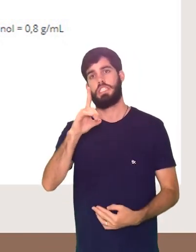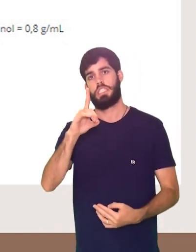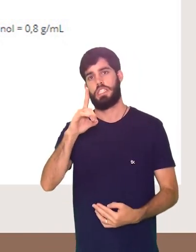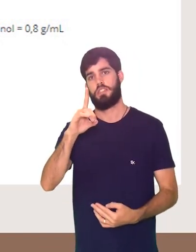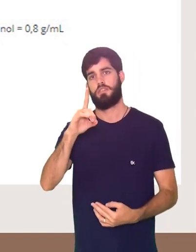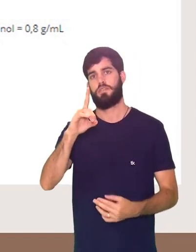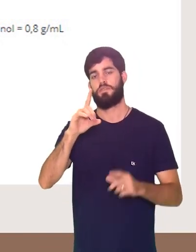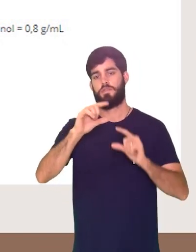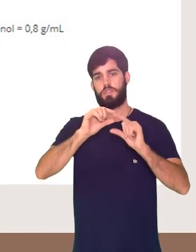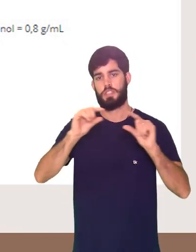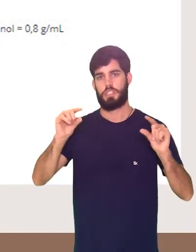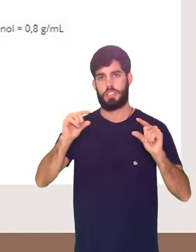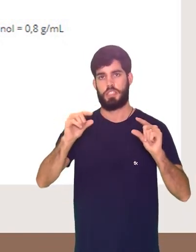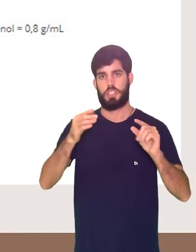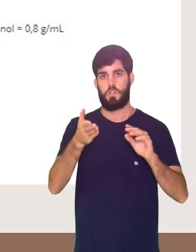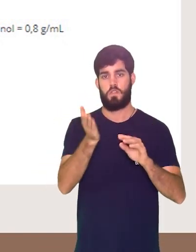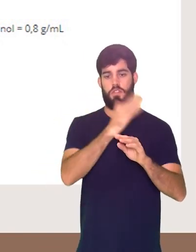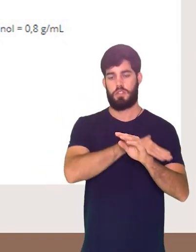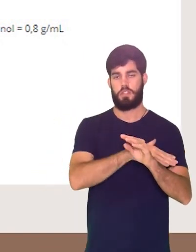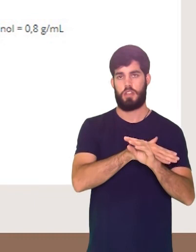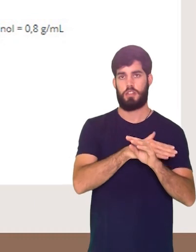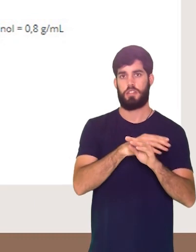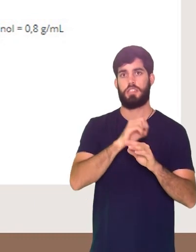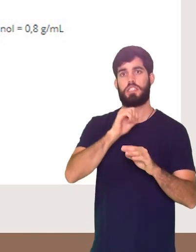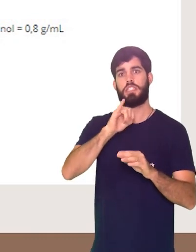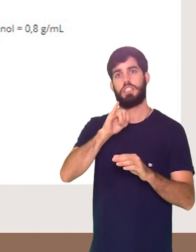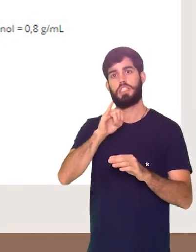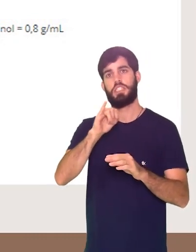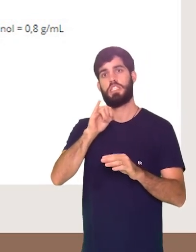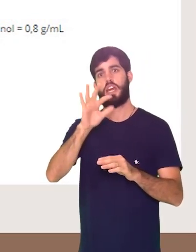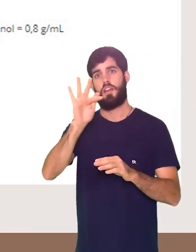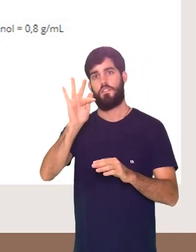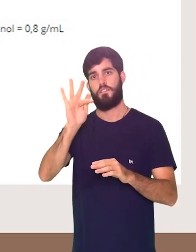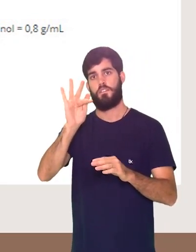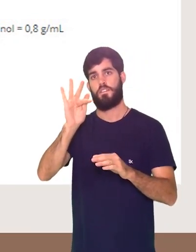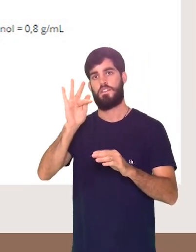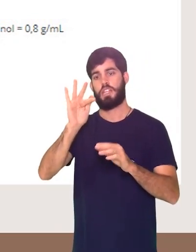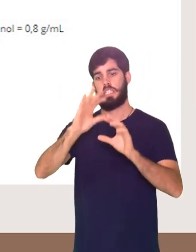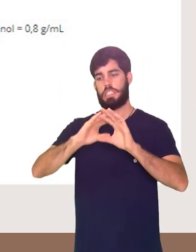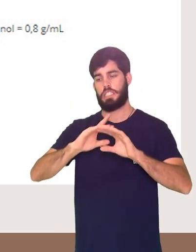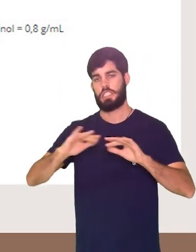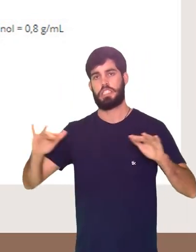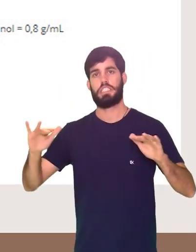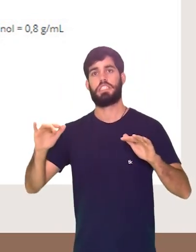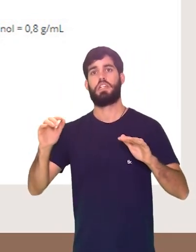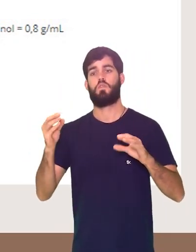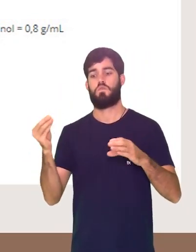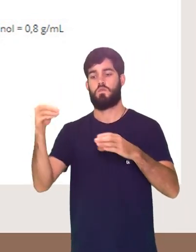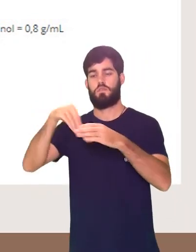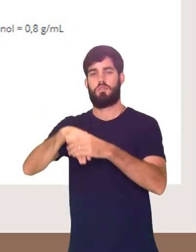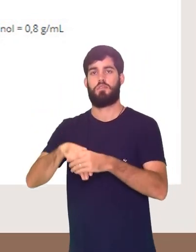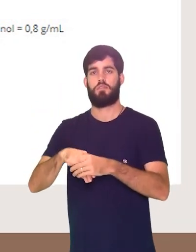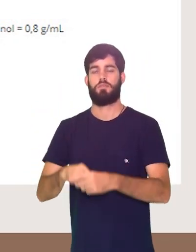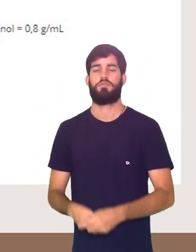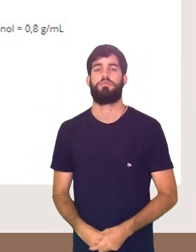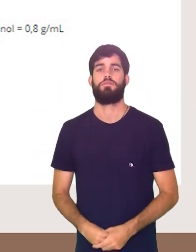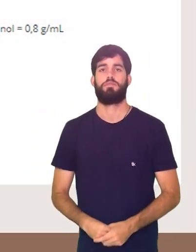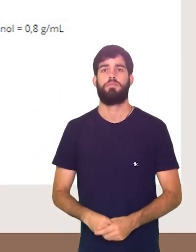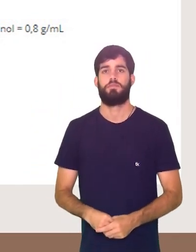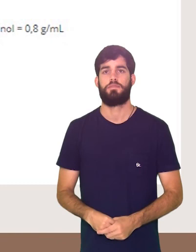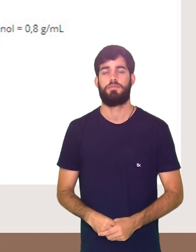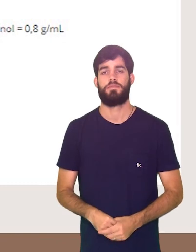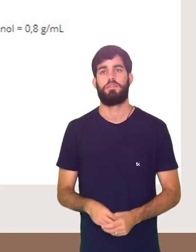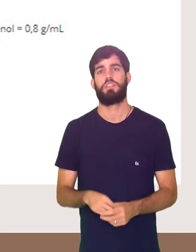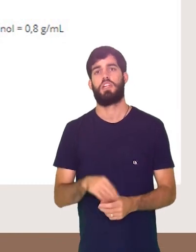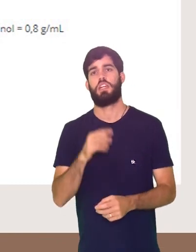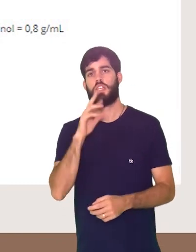transição externa. E quando termina em F, se chama transição interna. E aí, como resposta, ele quer as